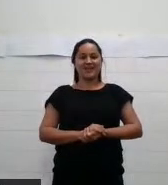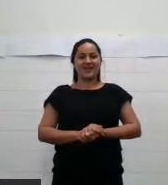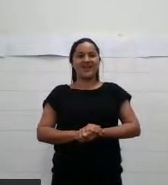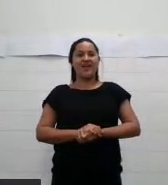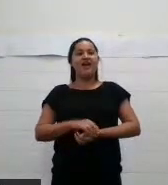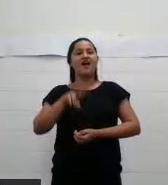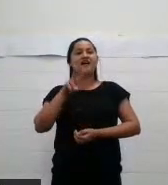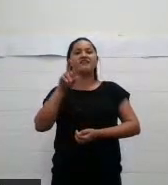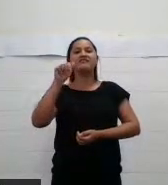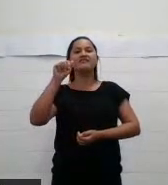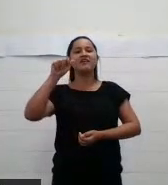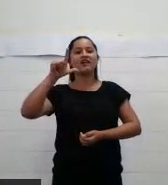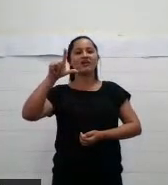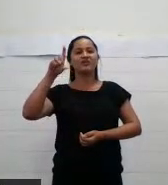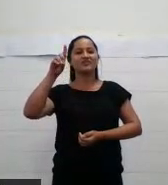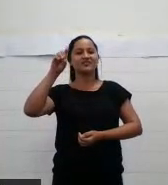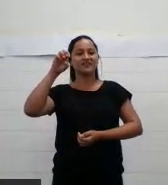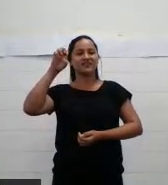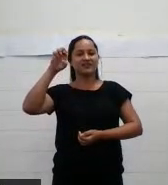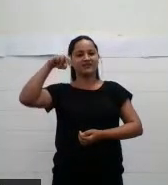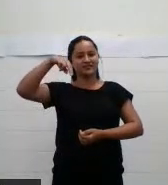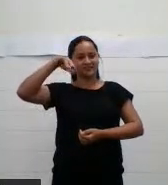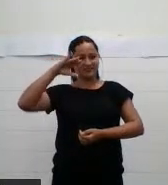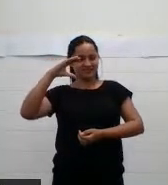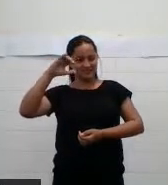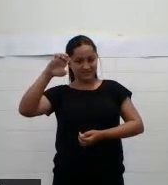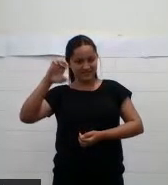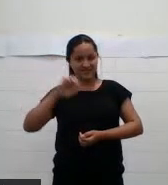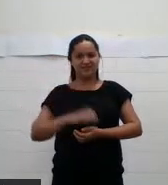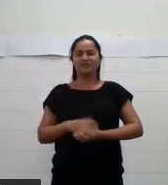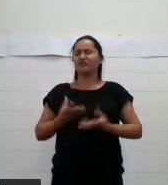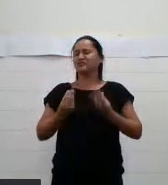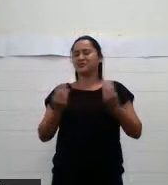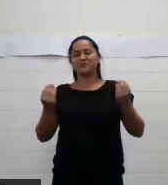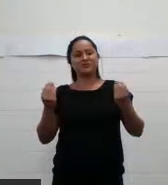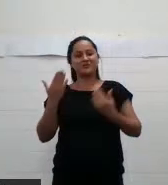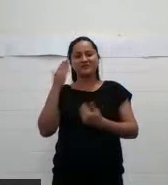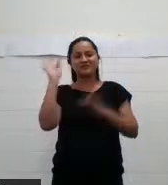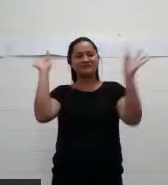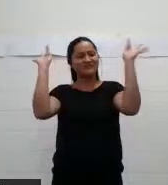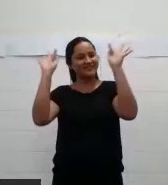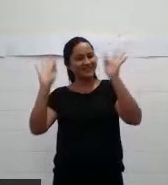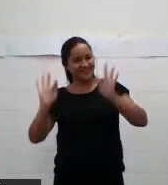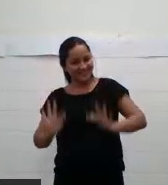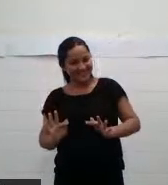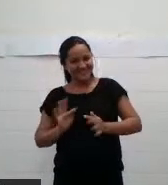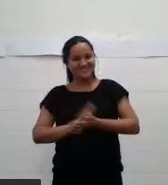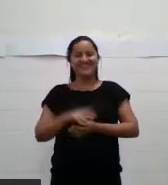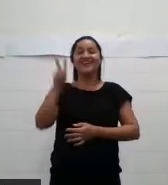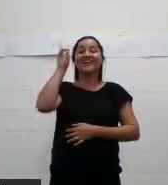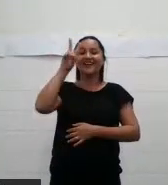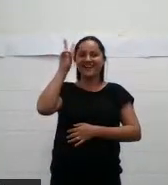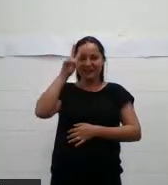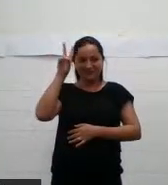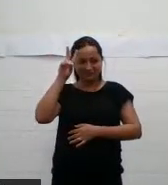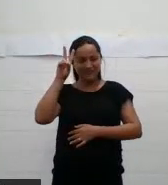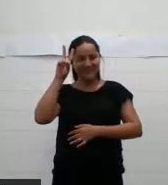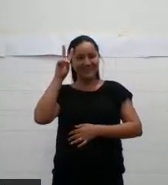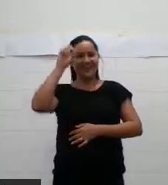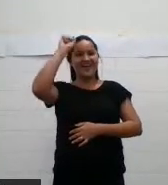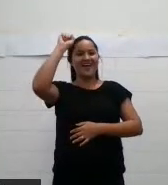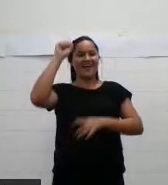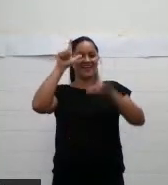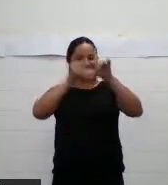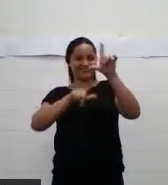Valdenice, eu fico muito feliz de escutar, né, que a Conceição seja membro, né, da Academia Sergipana de